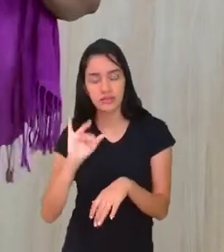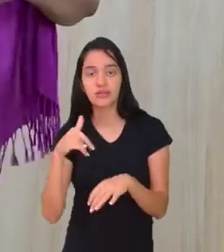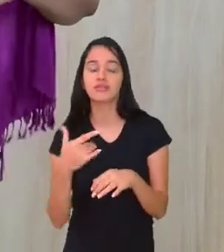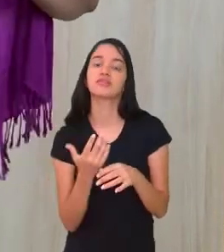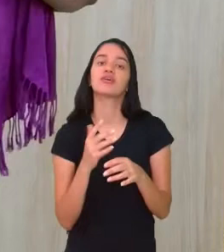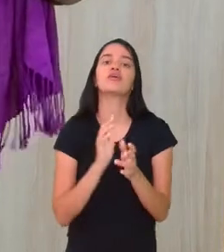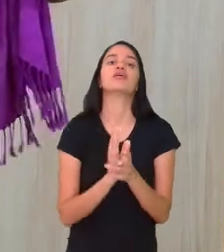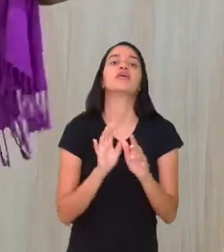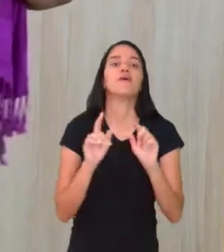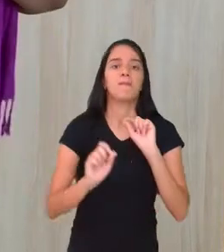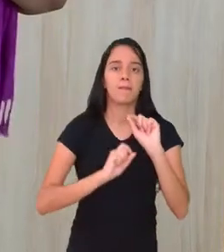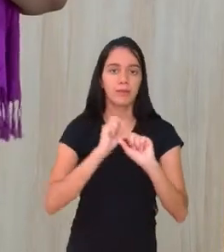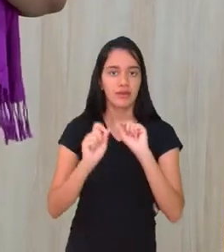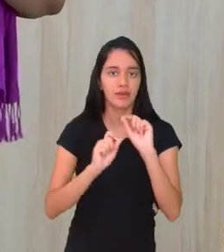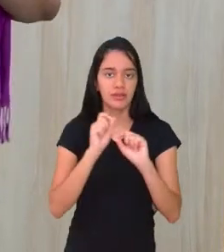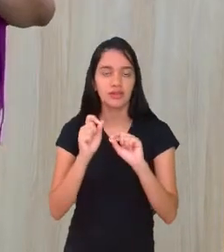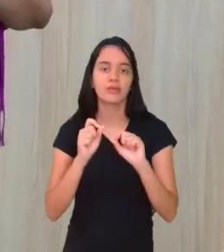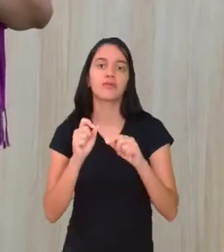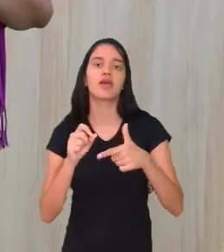computadorizada, é